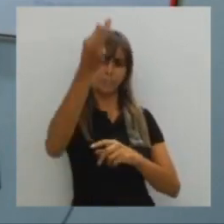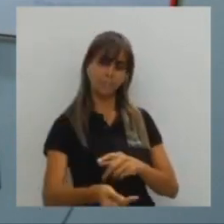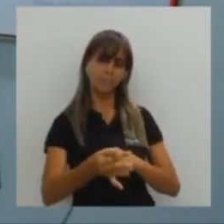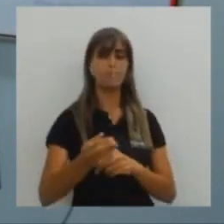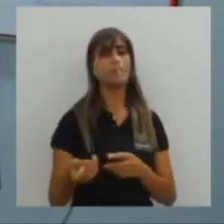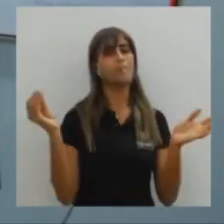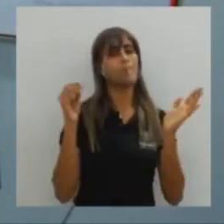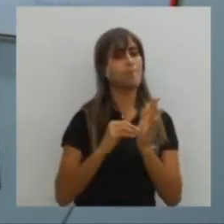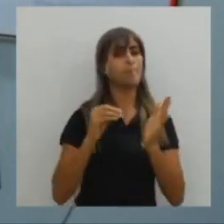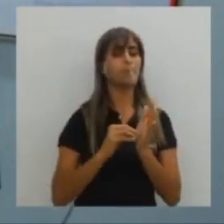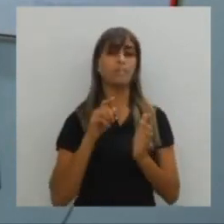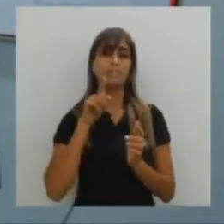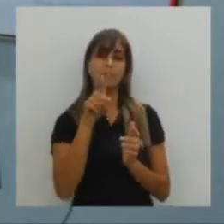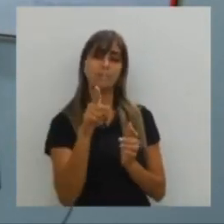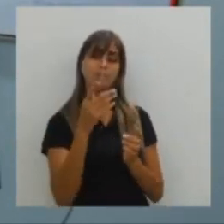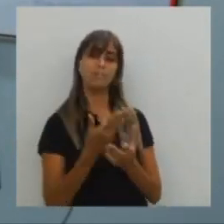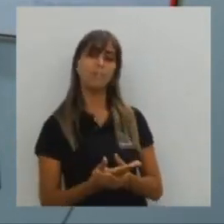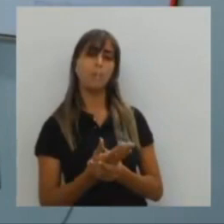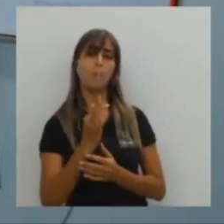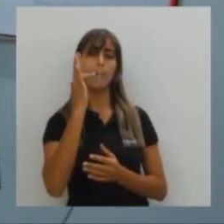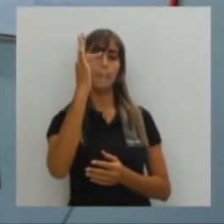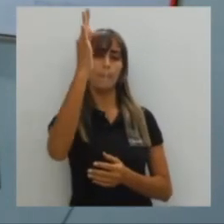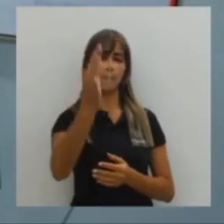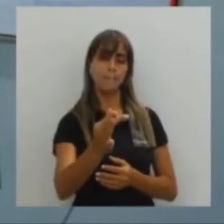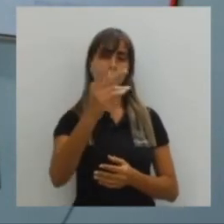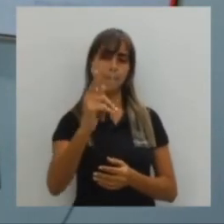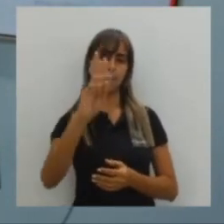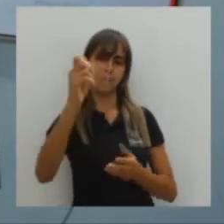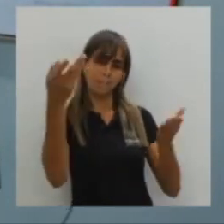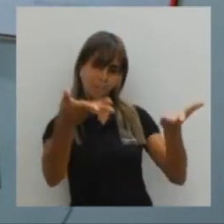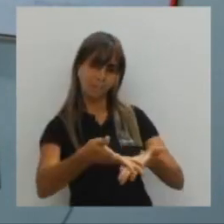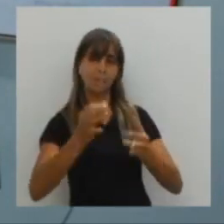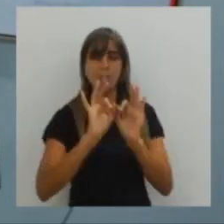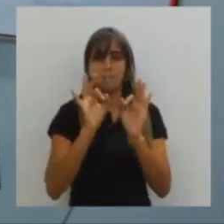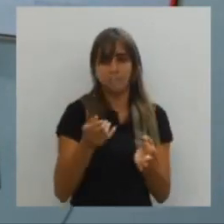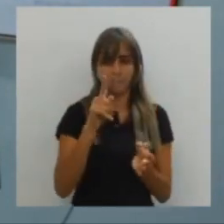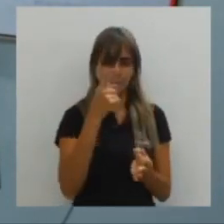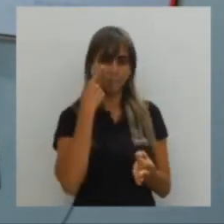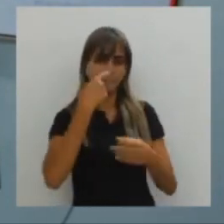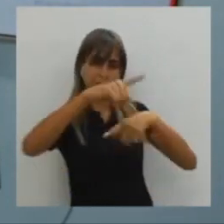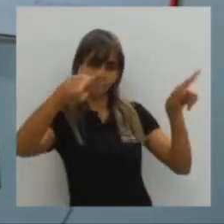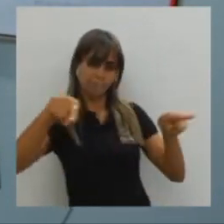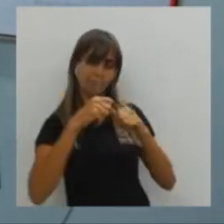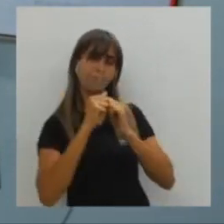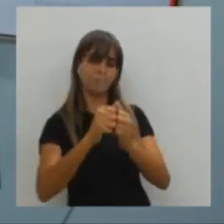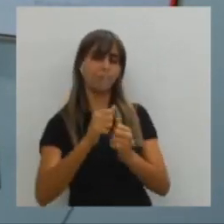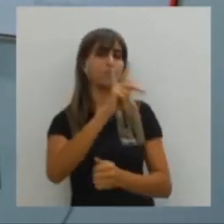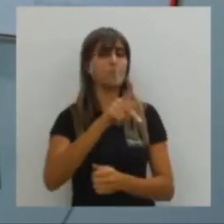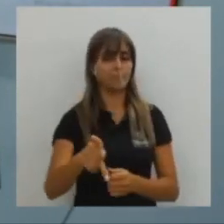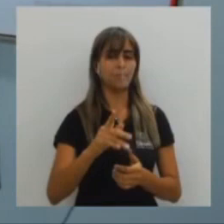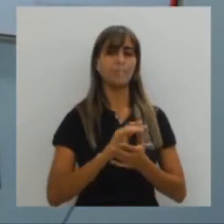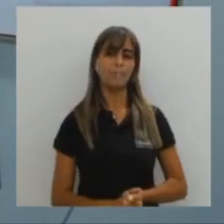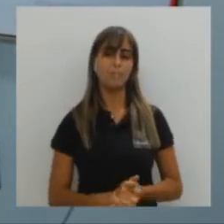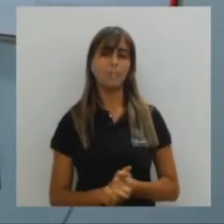Então tá faltando para vocês justamente o presente simples, mas eu acredito que vocês já viram em sala de aula com os seus professores ou nas aulas